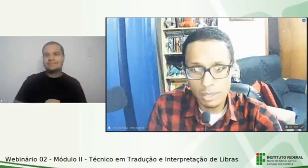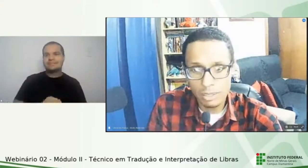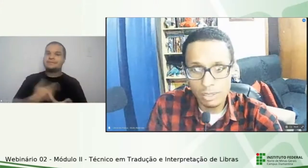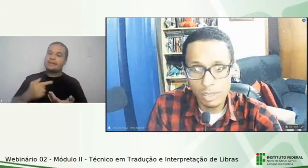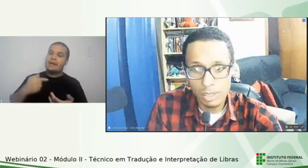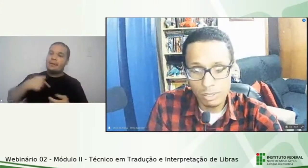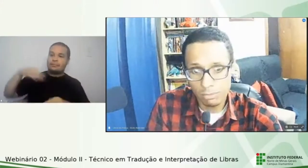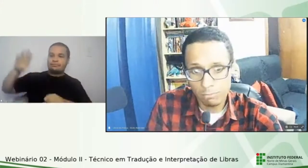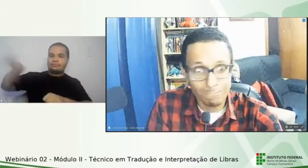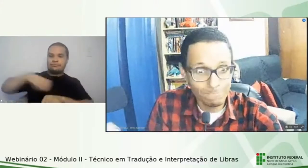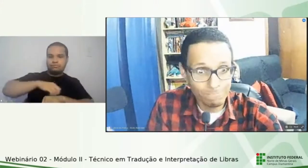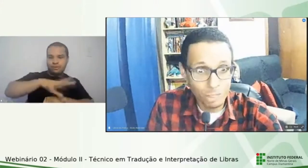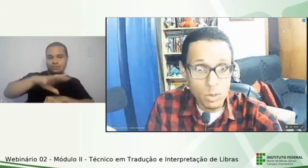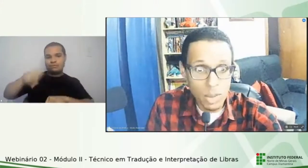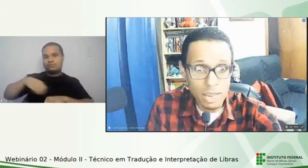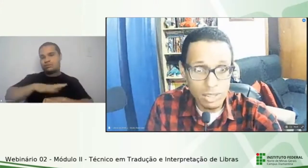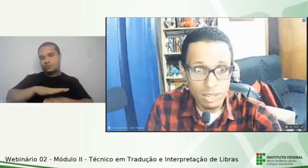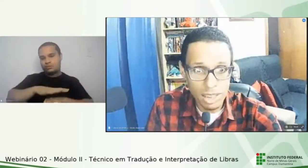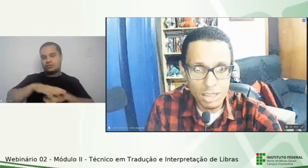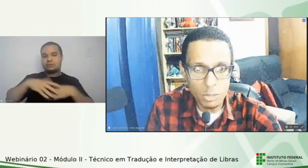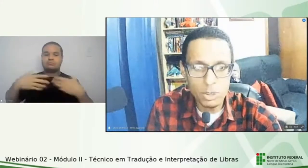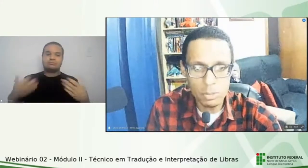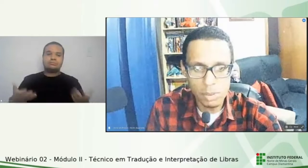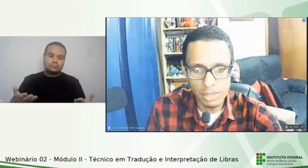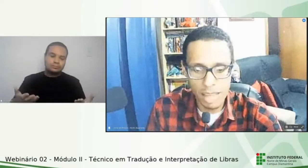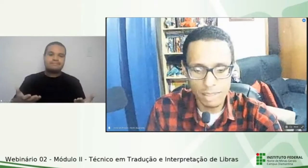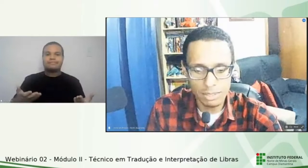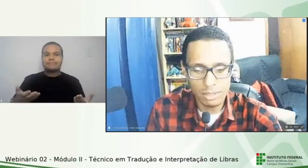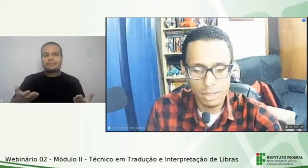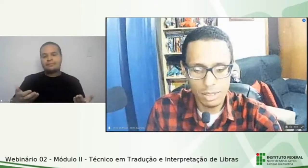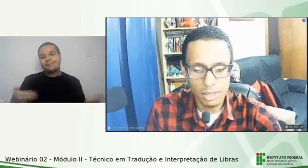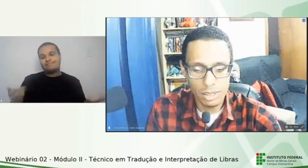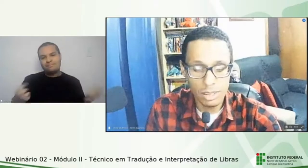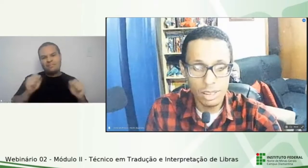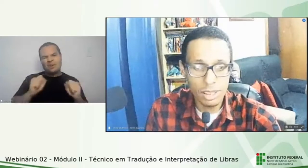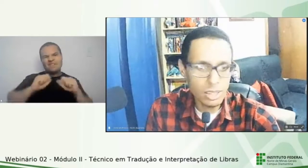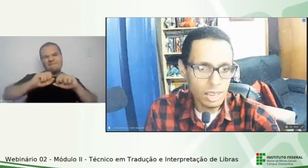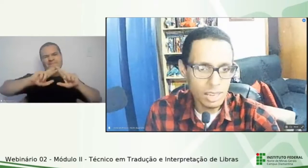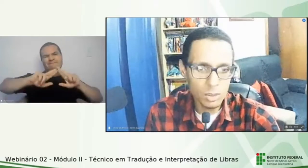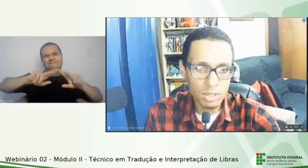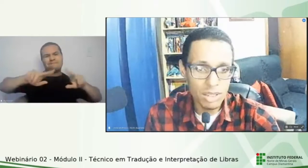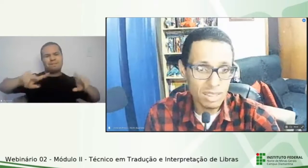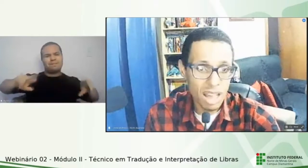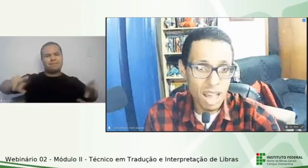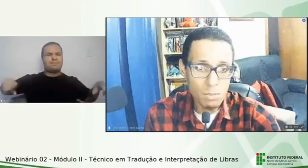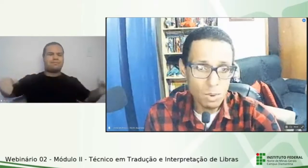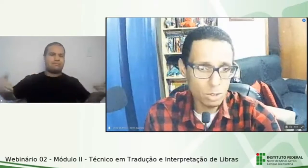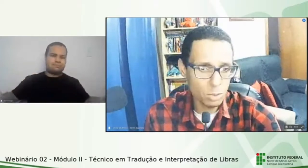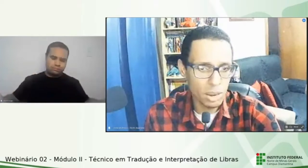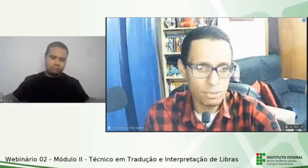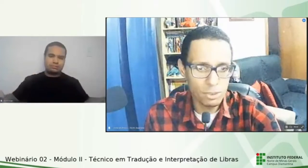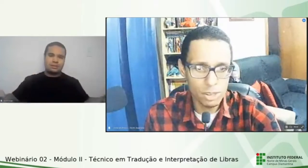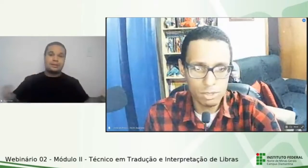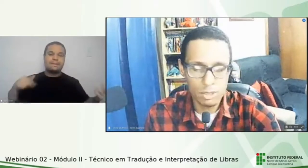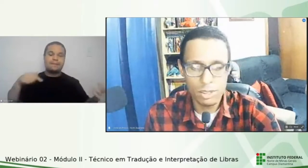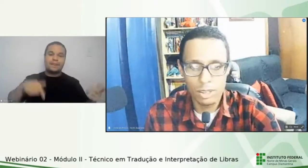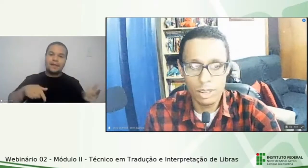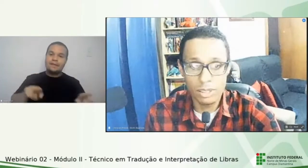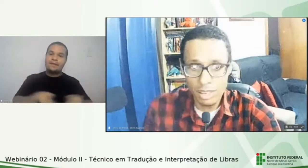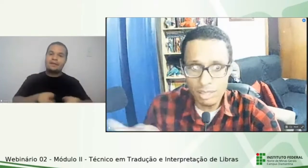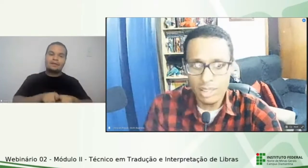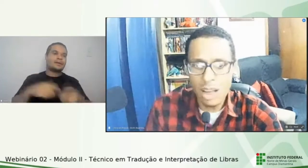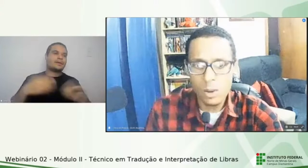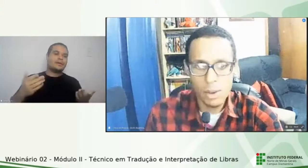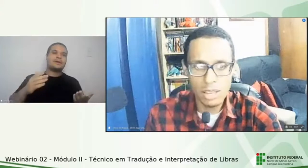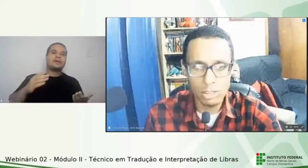pegadinha? São N possibilidades. E na língua de sinais há muitos palavrões.